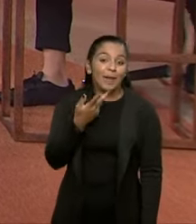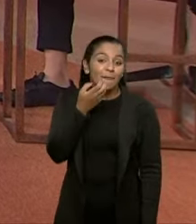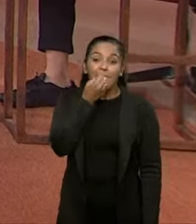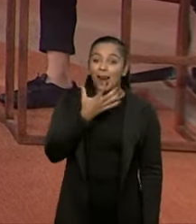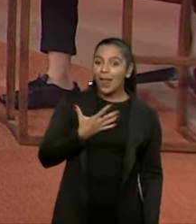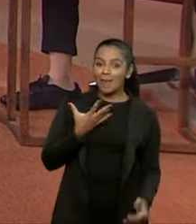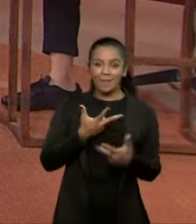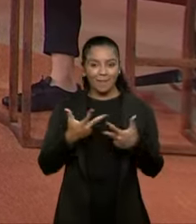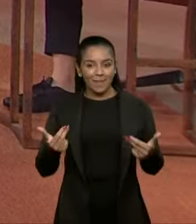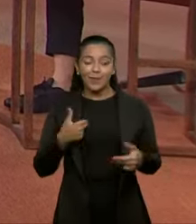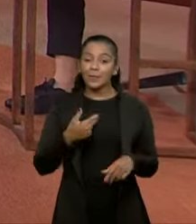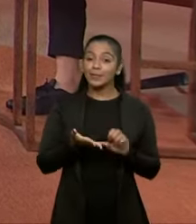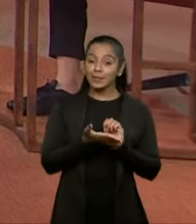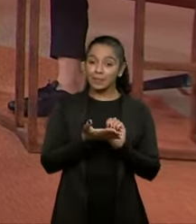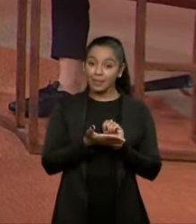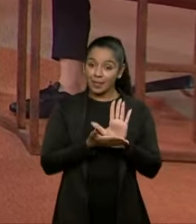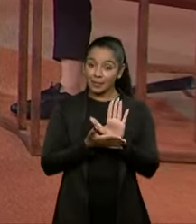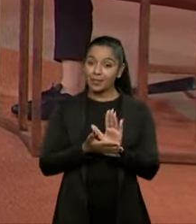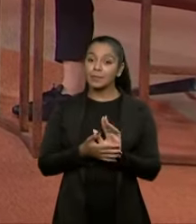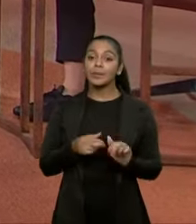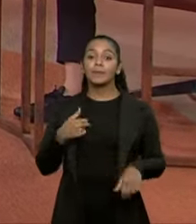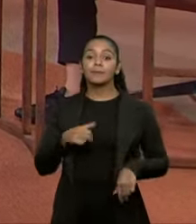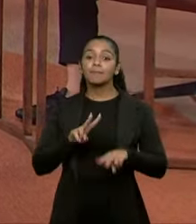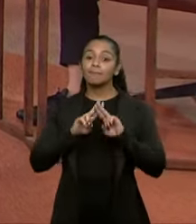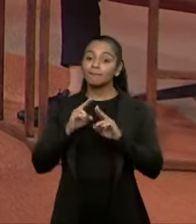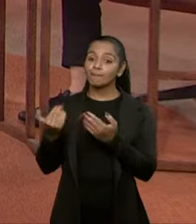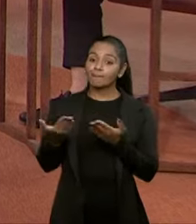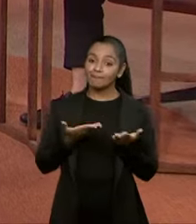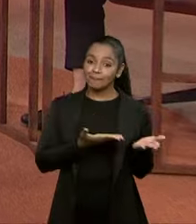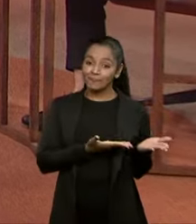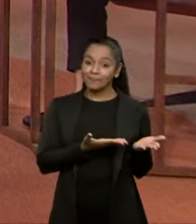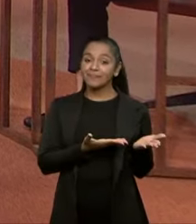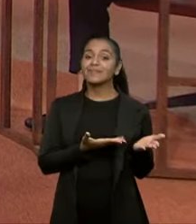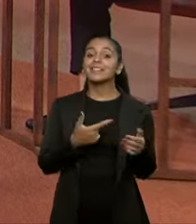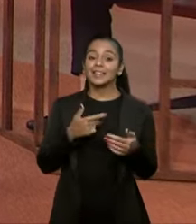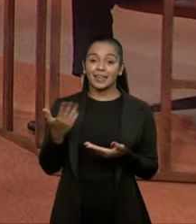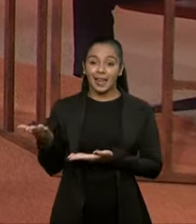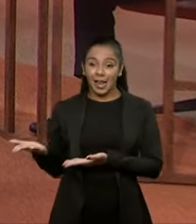Então, olha só, manda uma mensagem para a hashtag Sem Censura pelo nosso WhatsApp